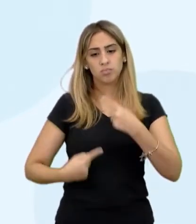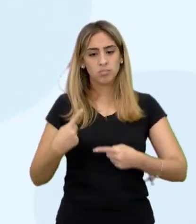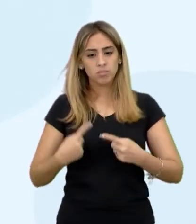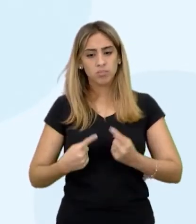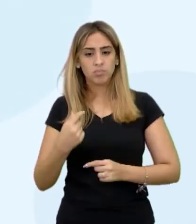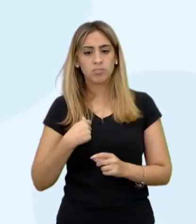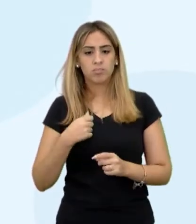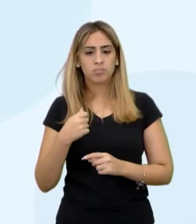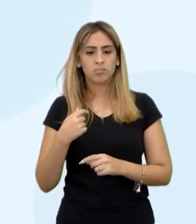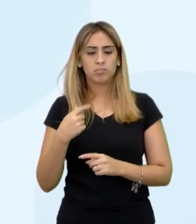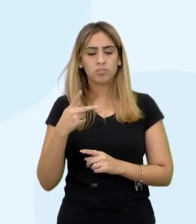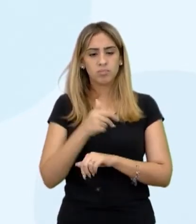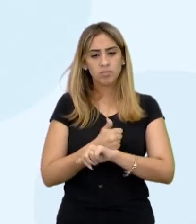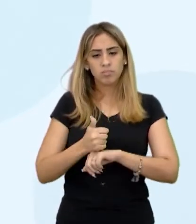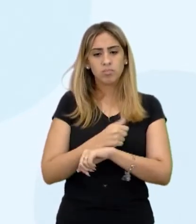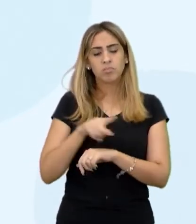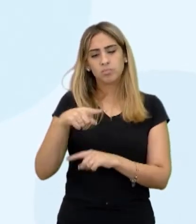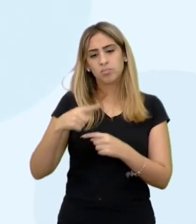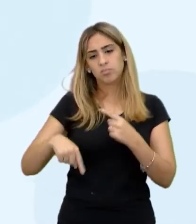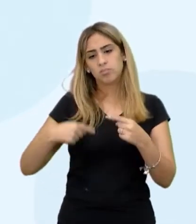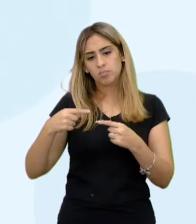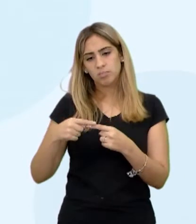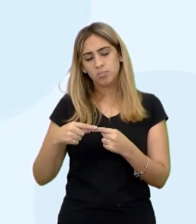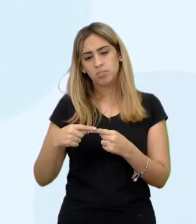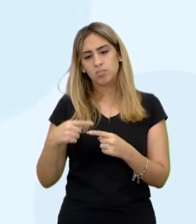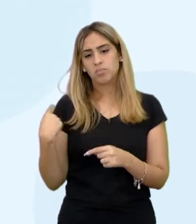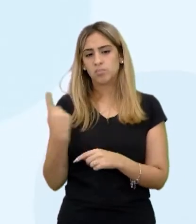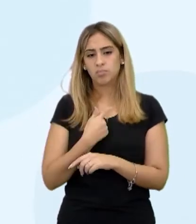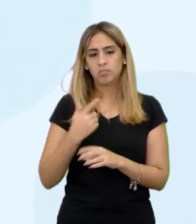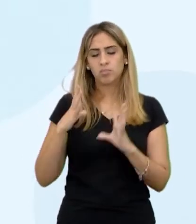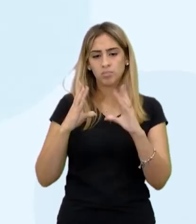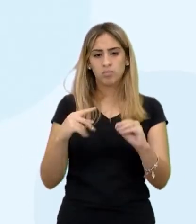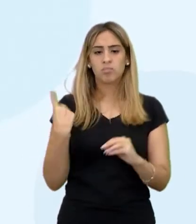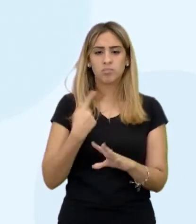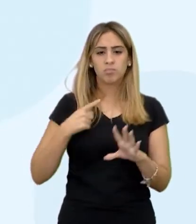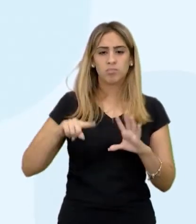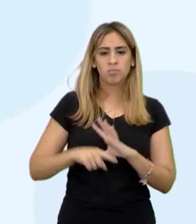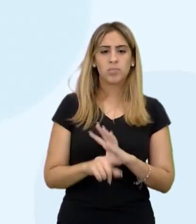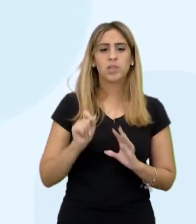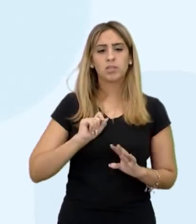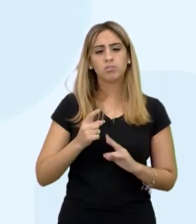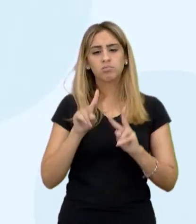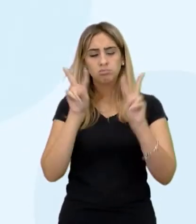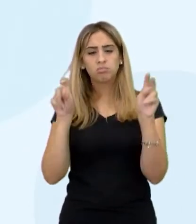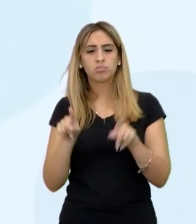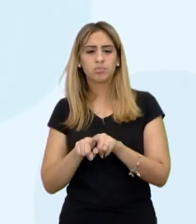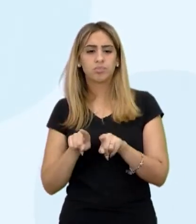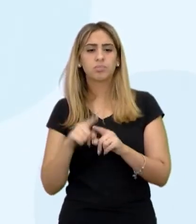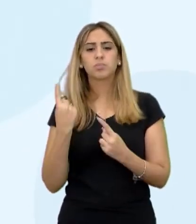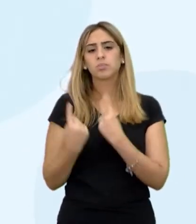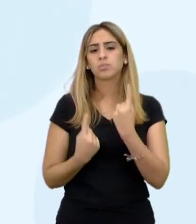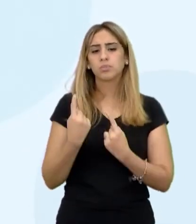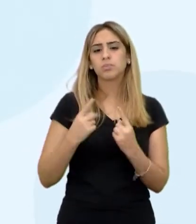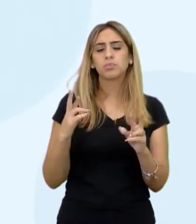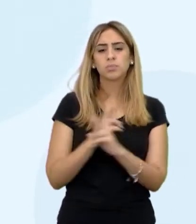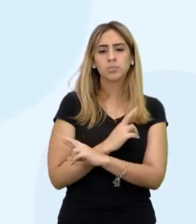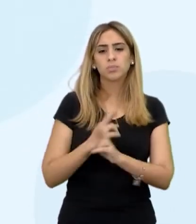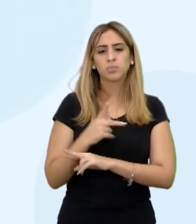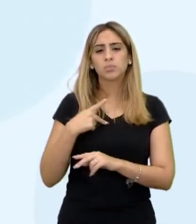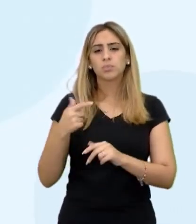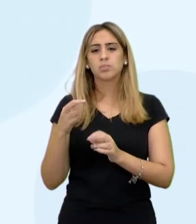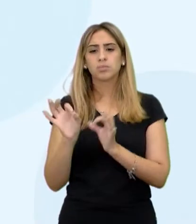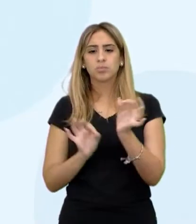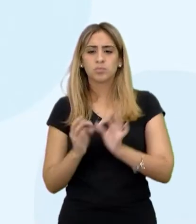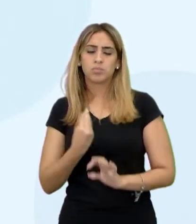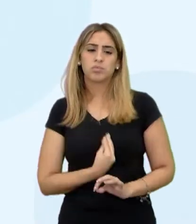profissional. Então, esse é o objetivo geral do nosso aprofundamento. E aí tem uma questão aqui, ó. Qual a relação entre os projetos